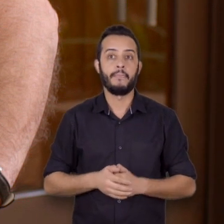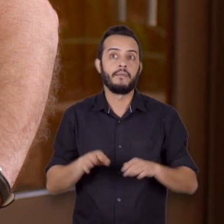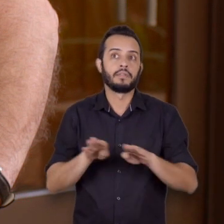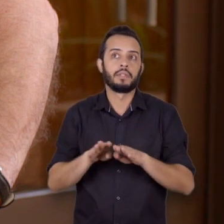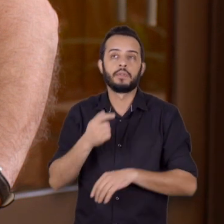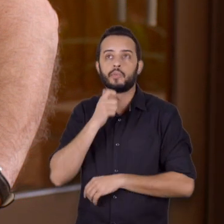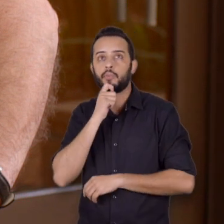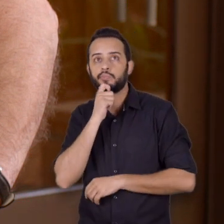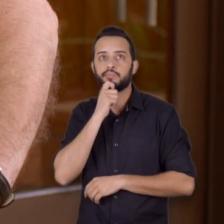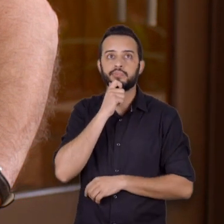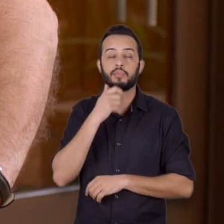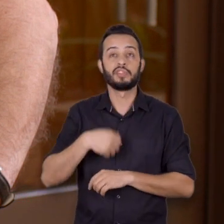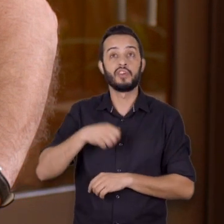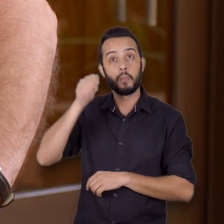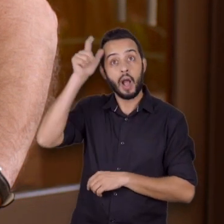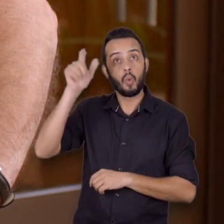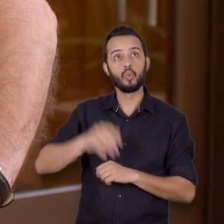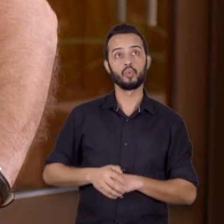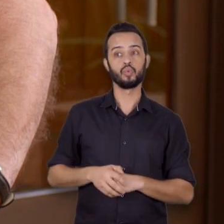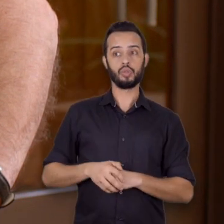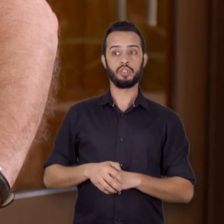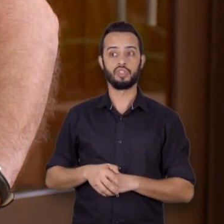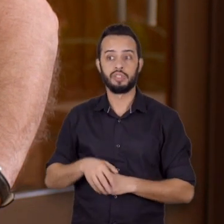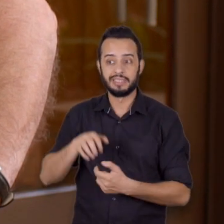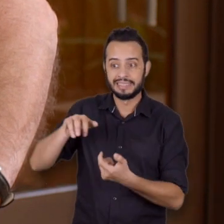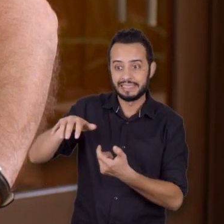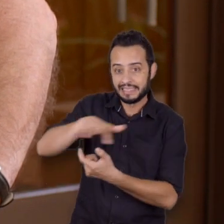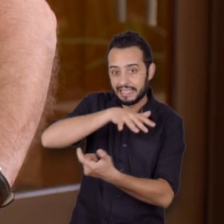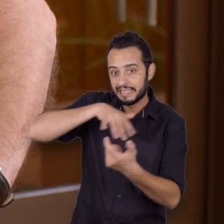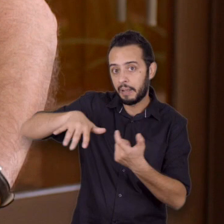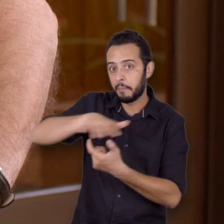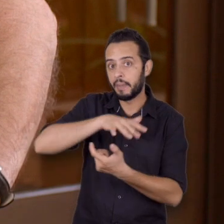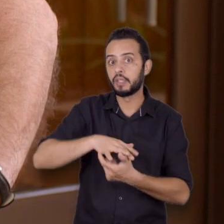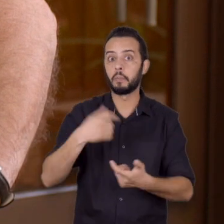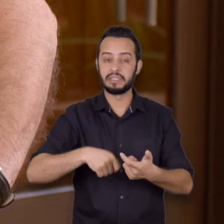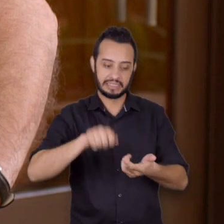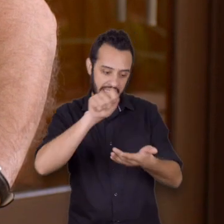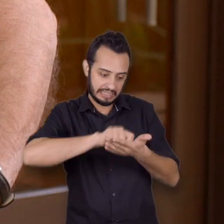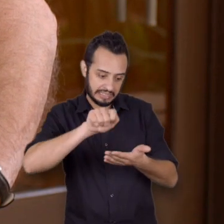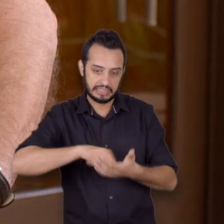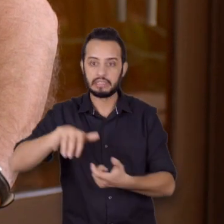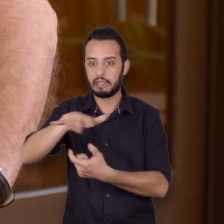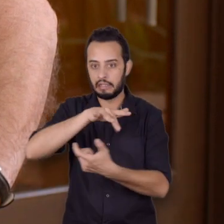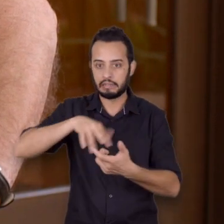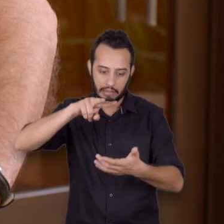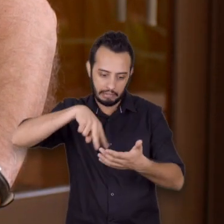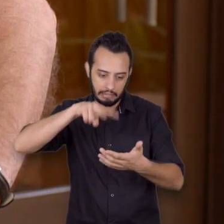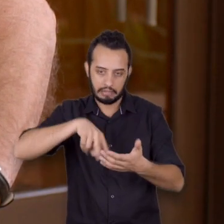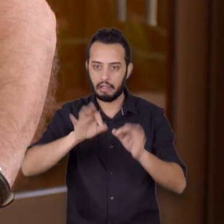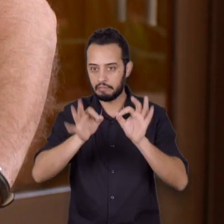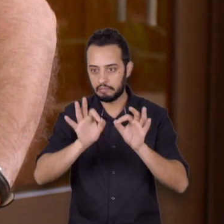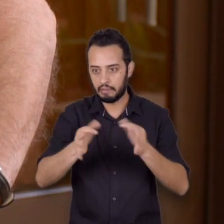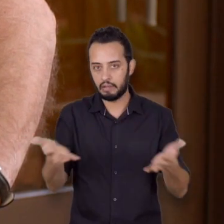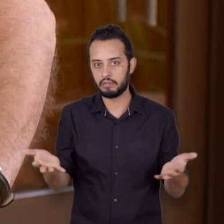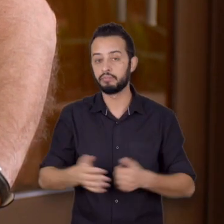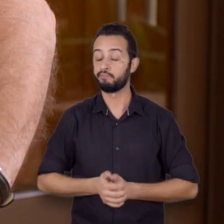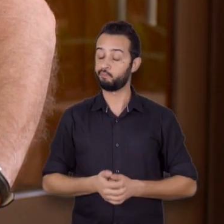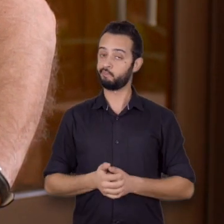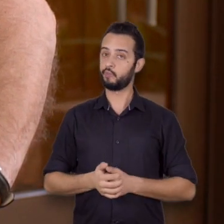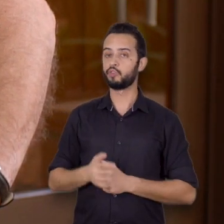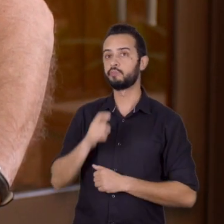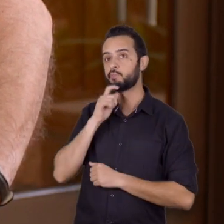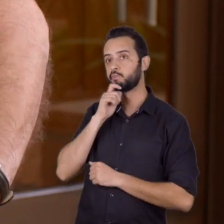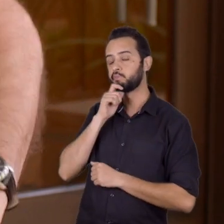é, digamos assim, ele vem de uma cultura letrada, então a língua dele tem que ser escrita e tem que ser letrada, e tudo isso está em